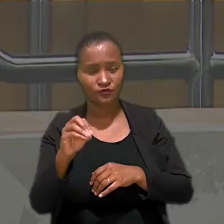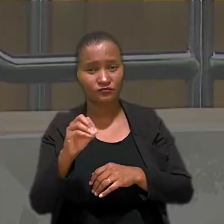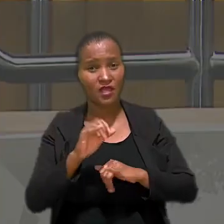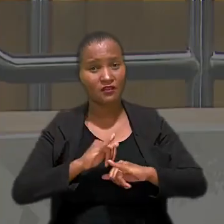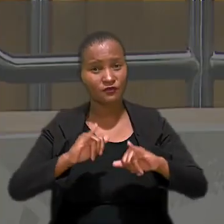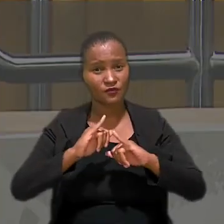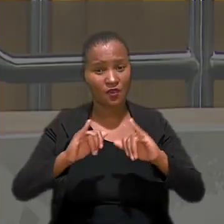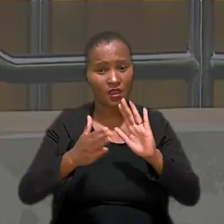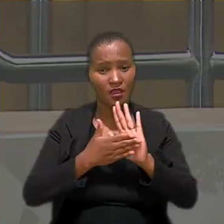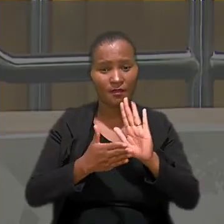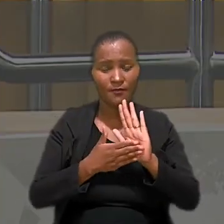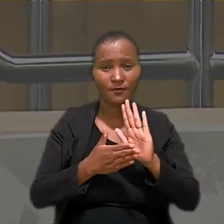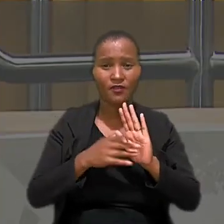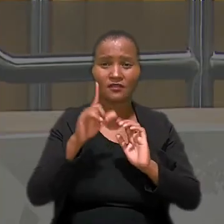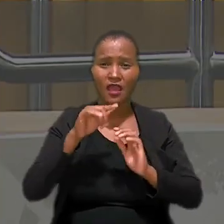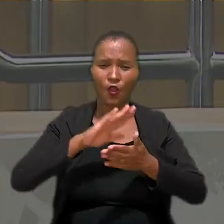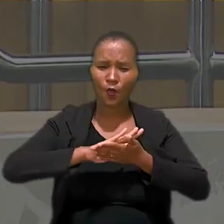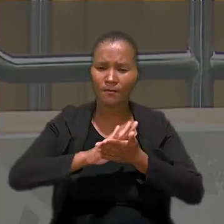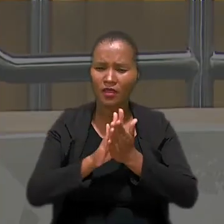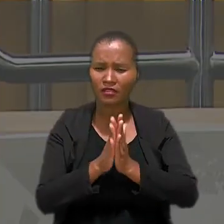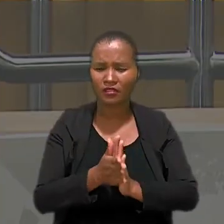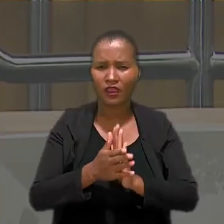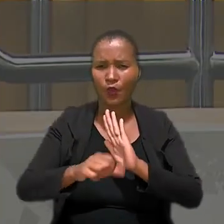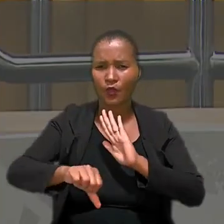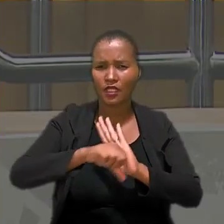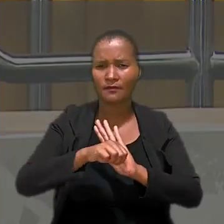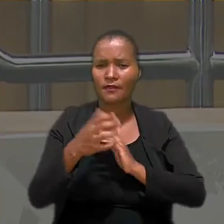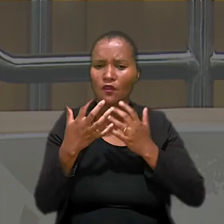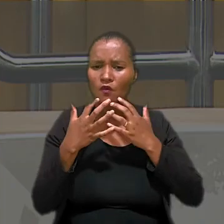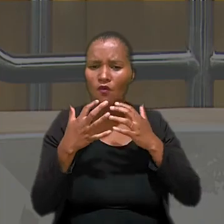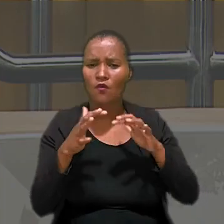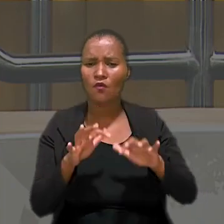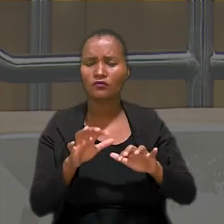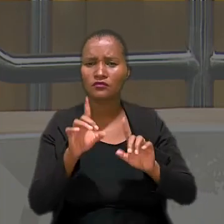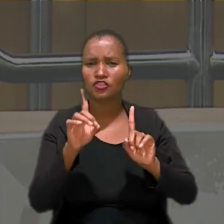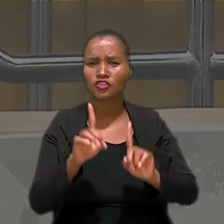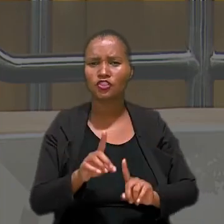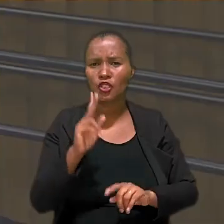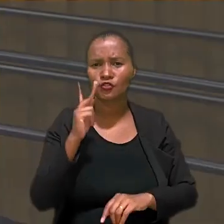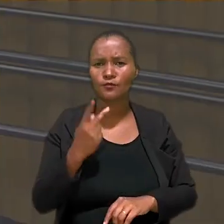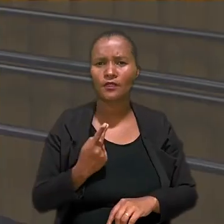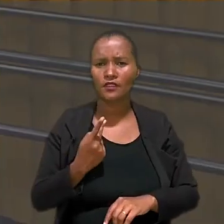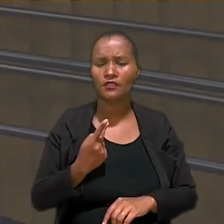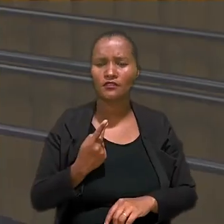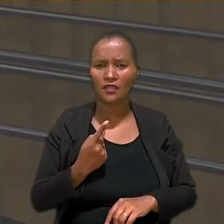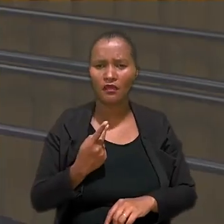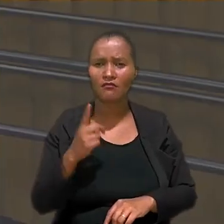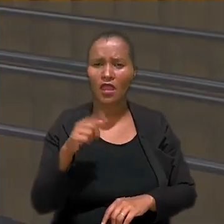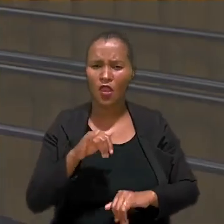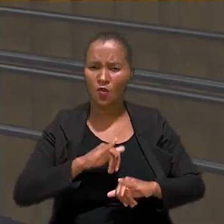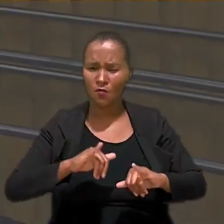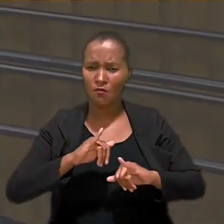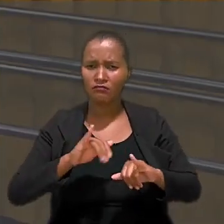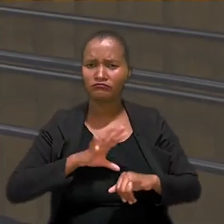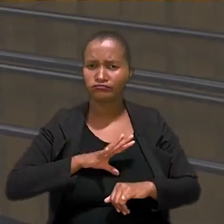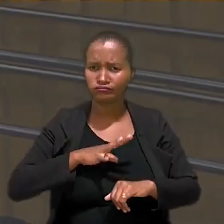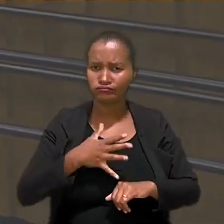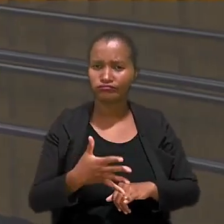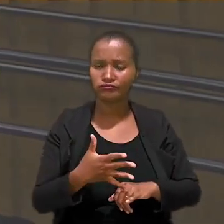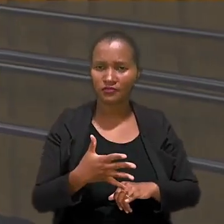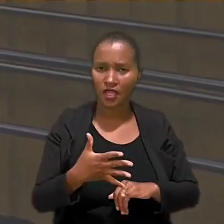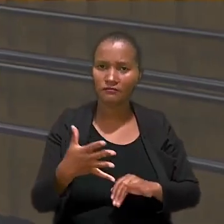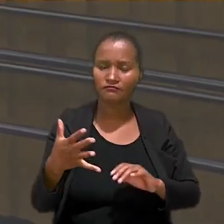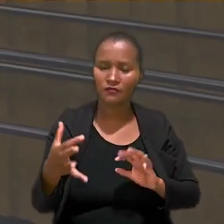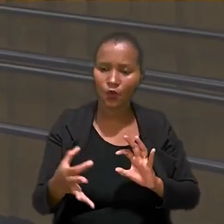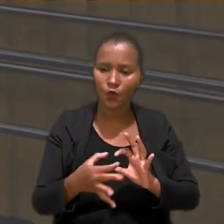César. Ele anunciou que a proposta é combater os crimes contra a dignidade humana. É um programa extremamente audacioso